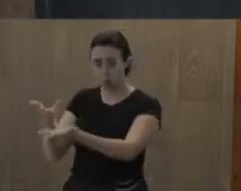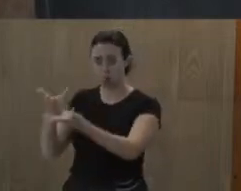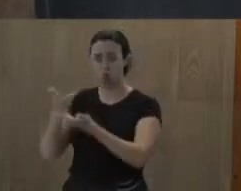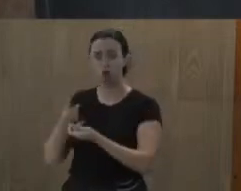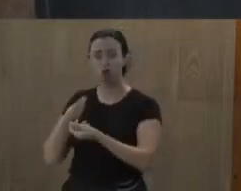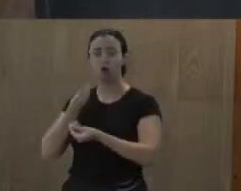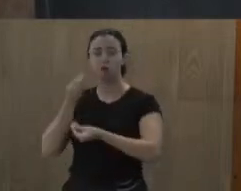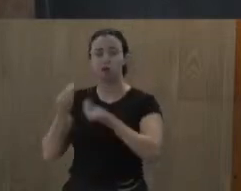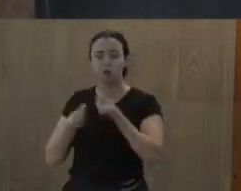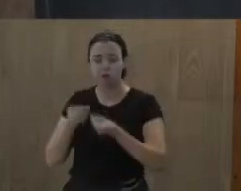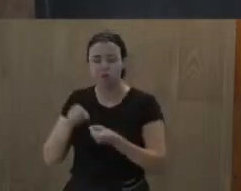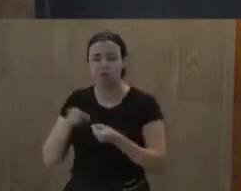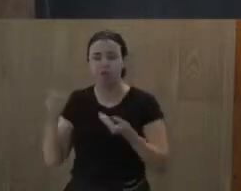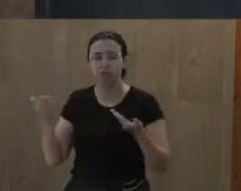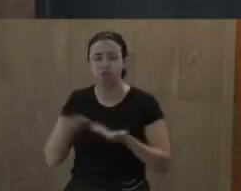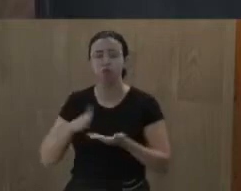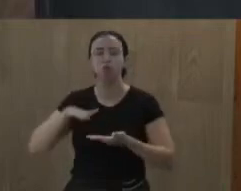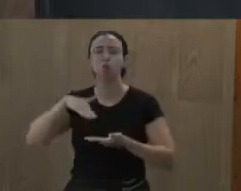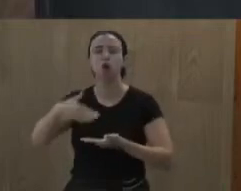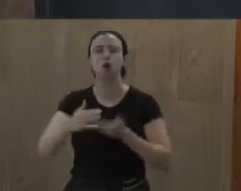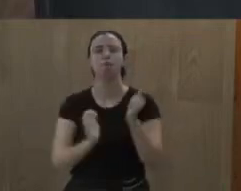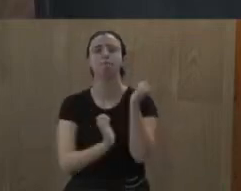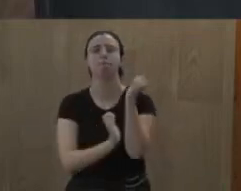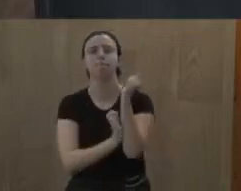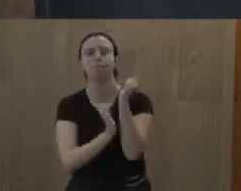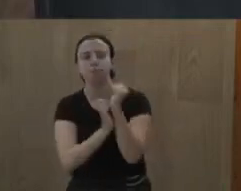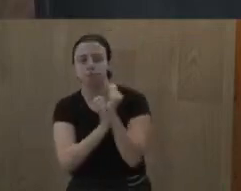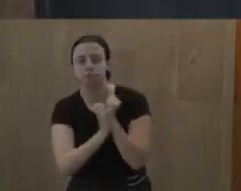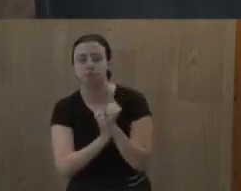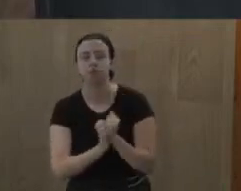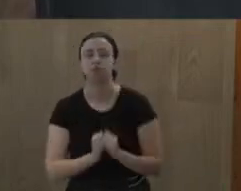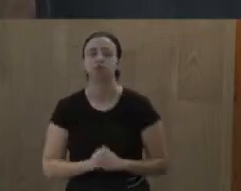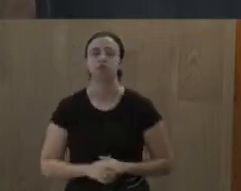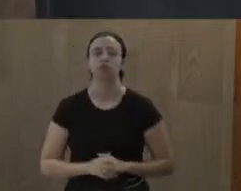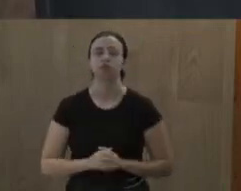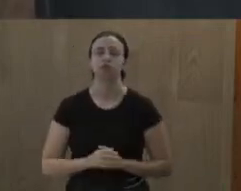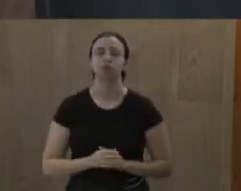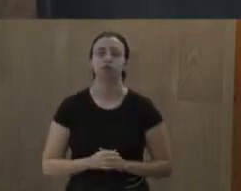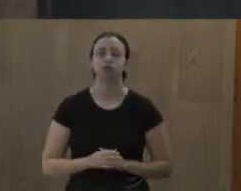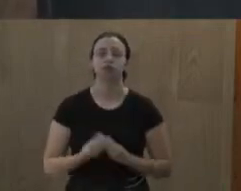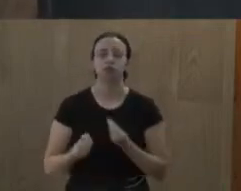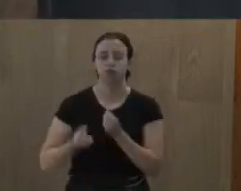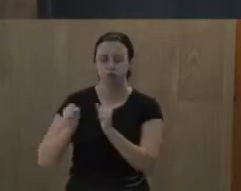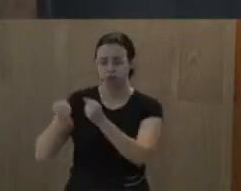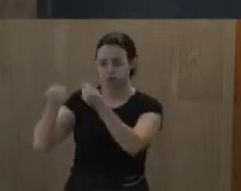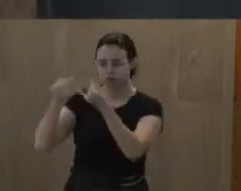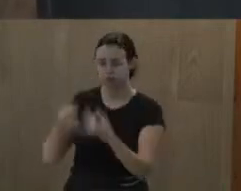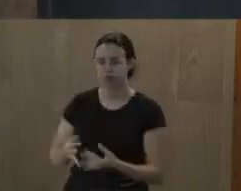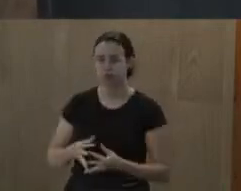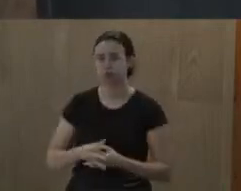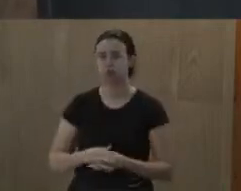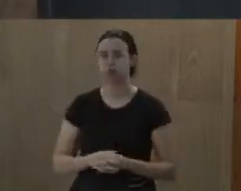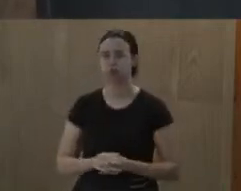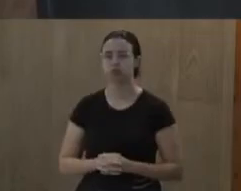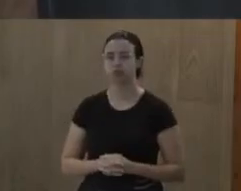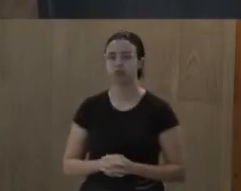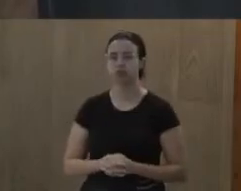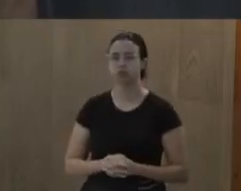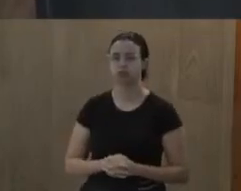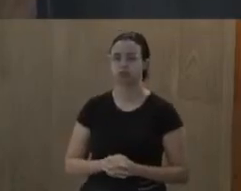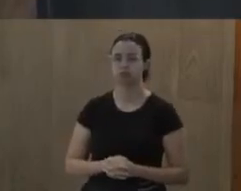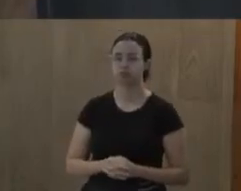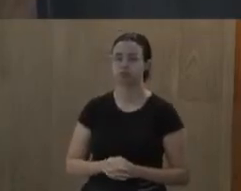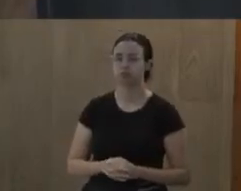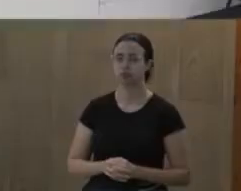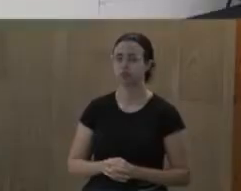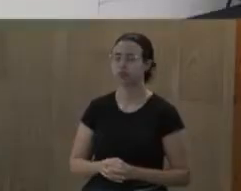esse acolhimento hoje? Vocês têm um pessoal que vai até eles, para escolher, leva até lá? Gostaria que você falasse para nós um pouco, que ficasse registrado nessa casa,